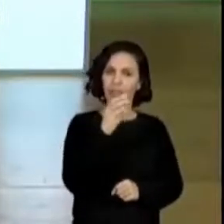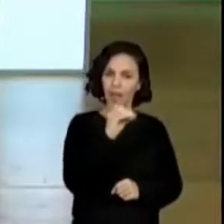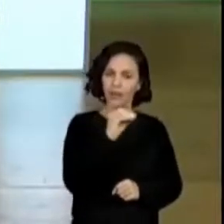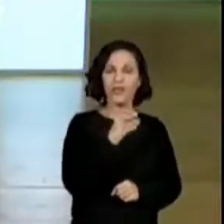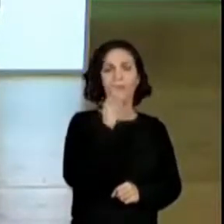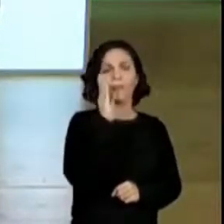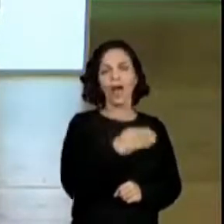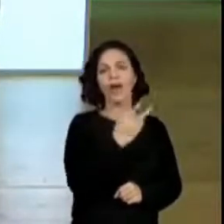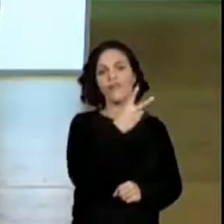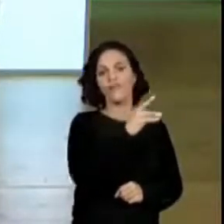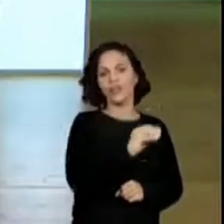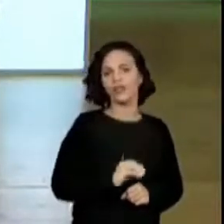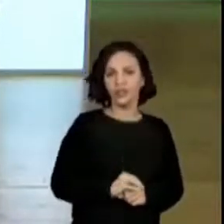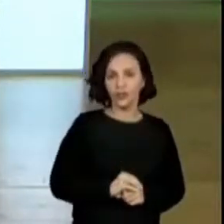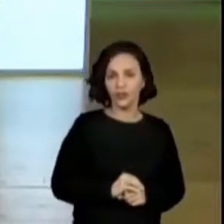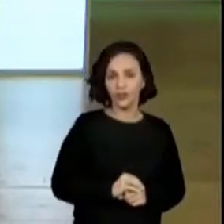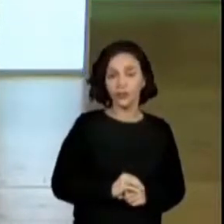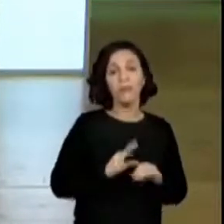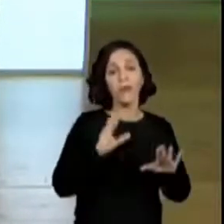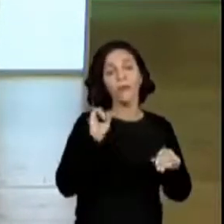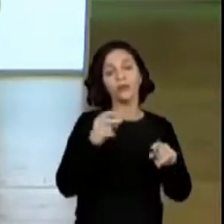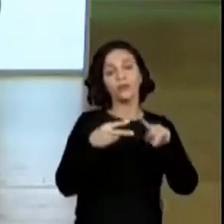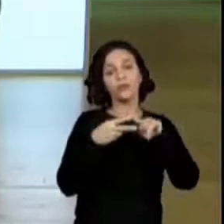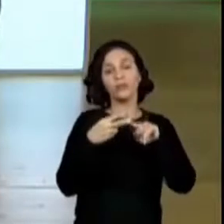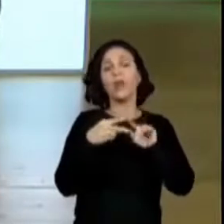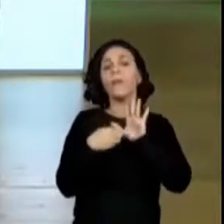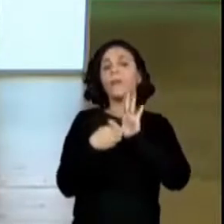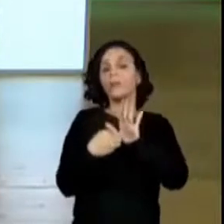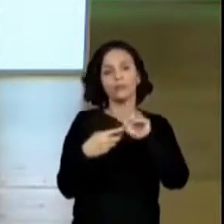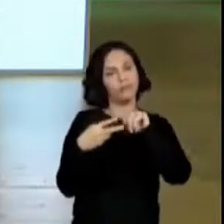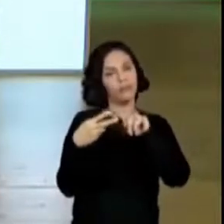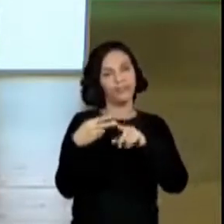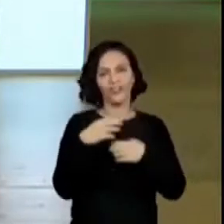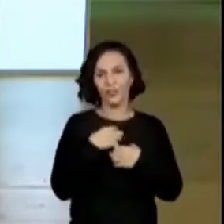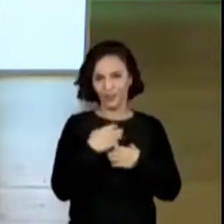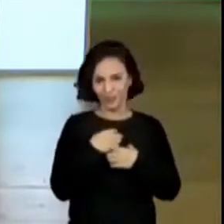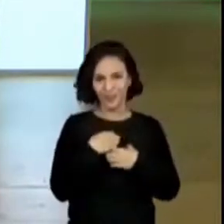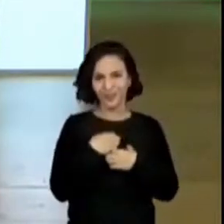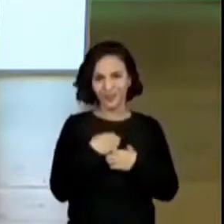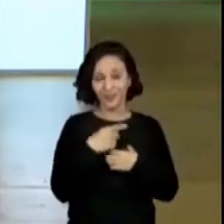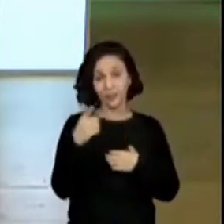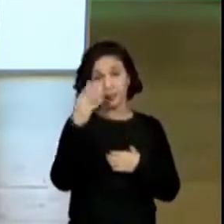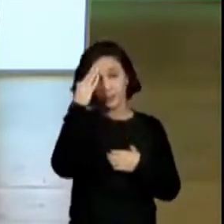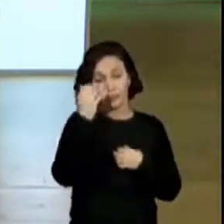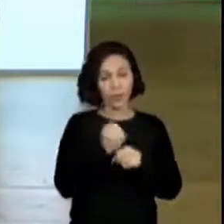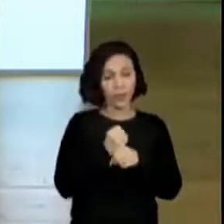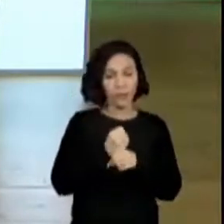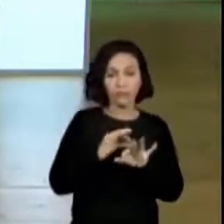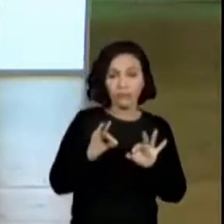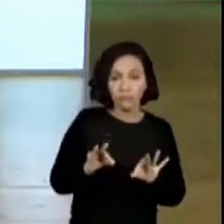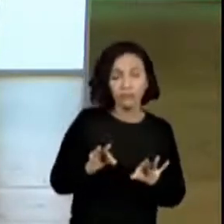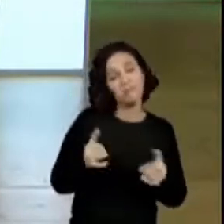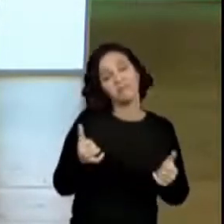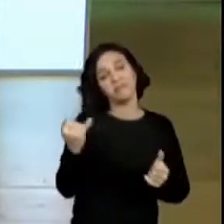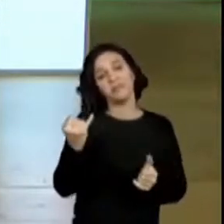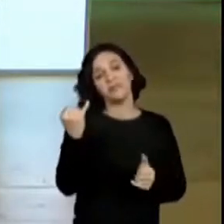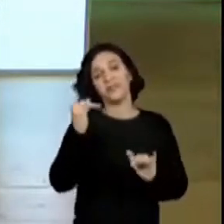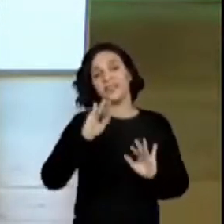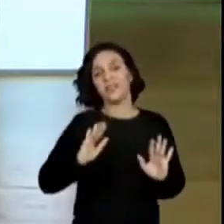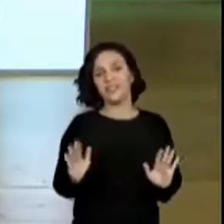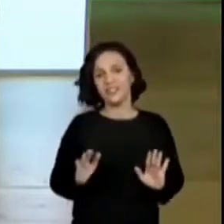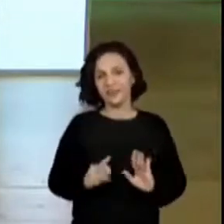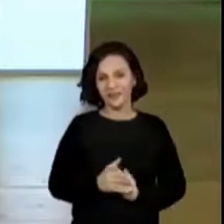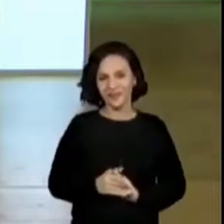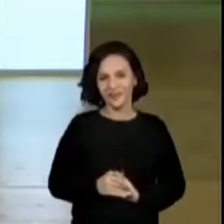2020. Mas a representação pode ser feita das duas formas. Você sabendo que está no ano certo, é o que importa, não